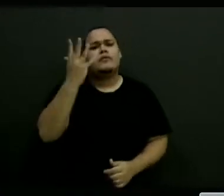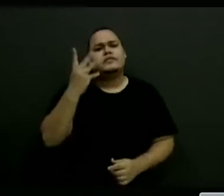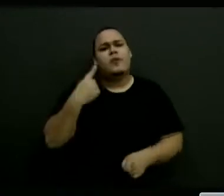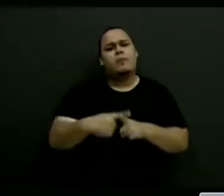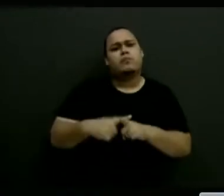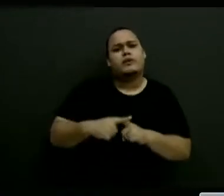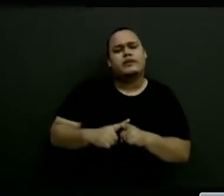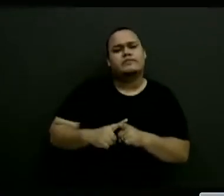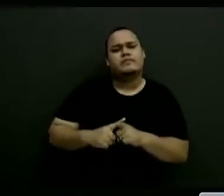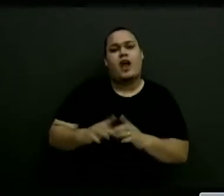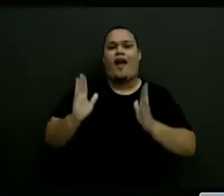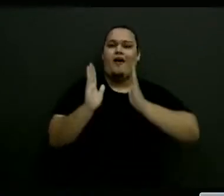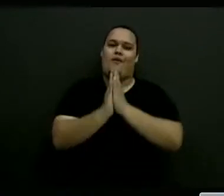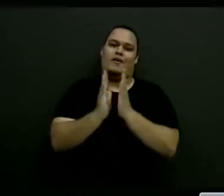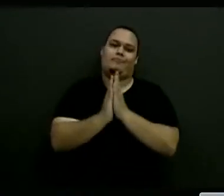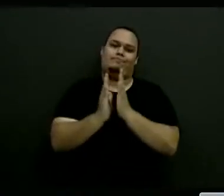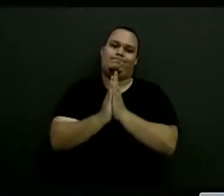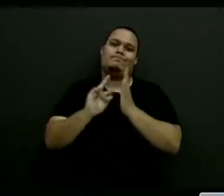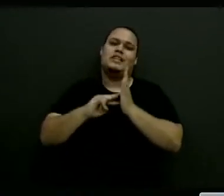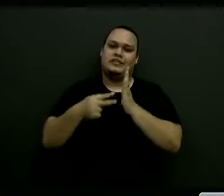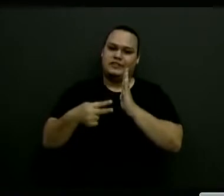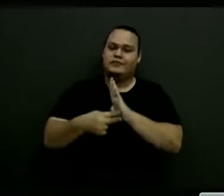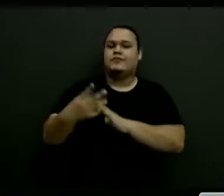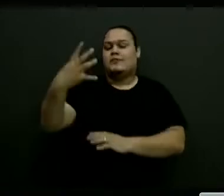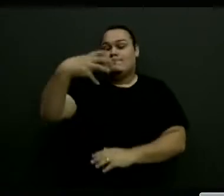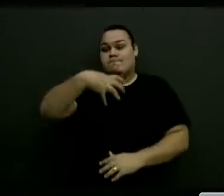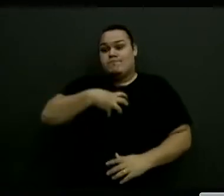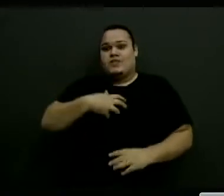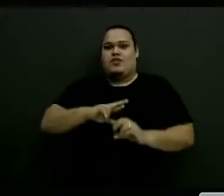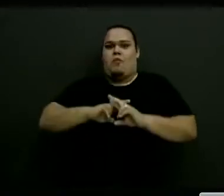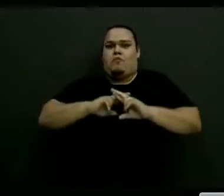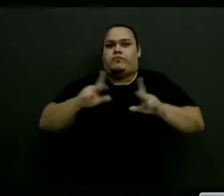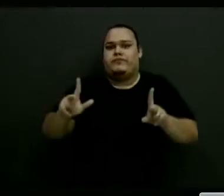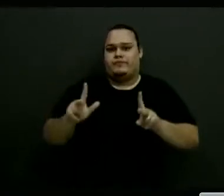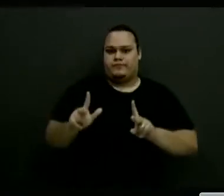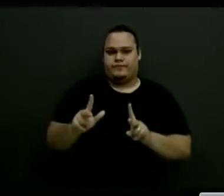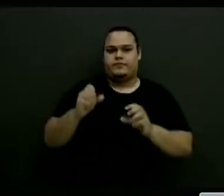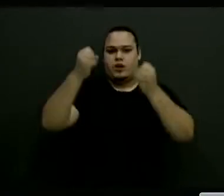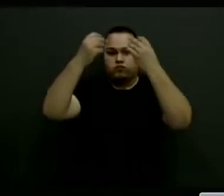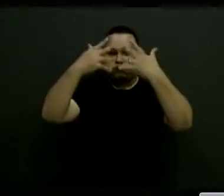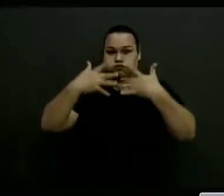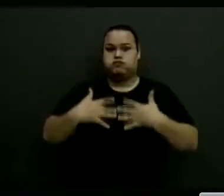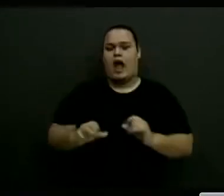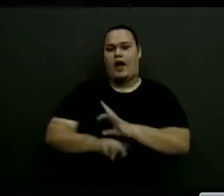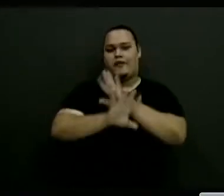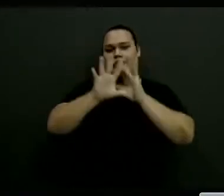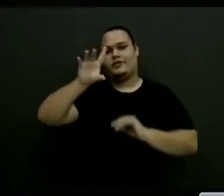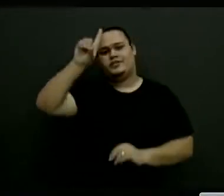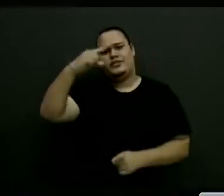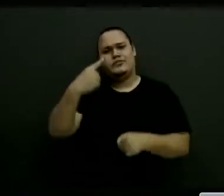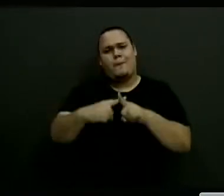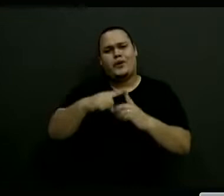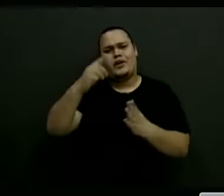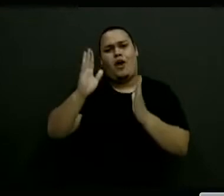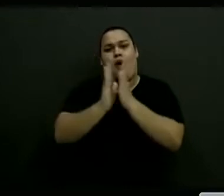Quando ele foi transfigurado, ele estava orando. Que nível de oração tinha Jesus? Devia ser uma oração